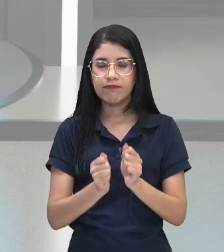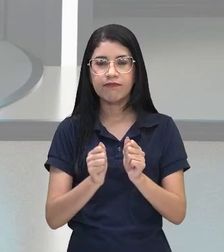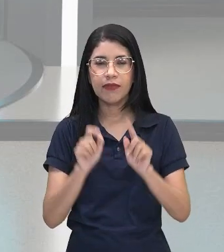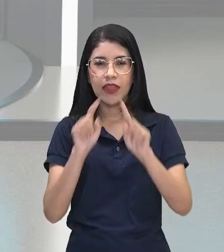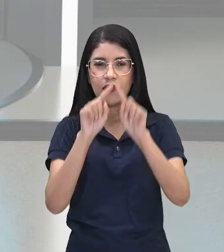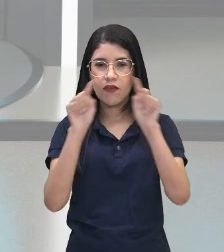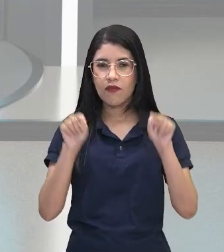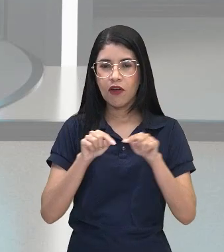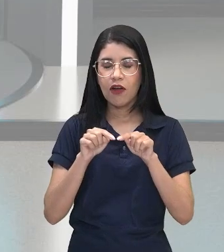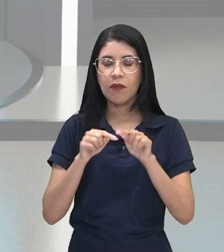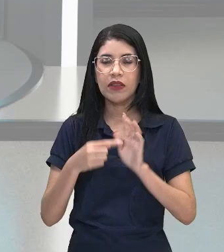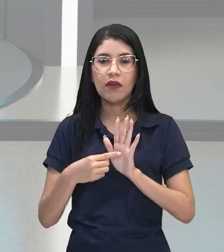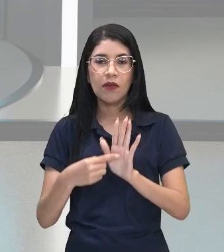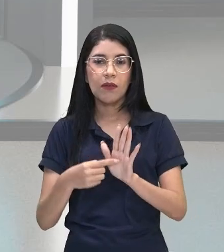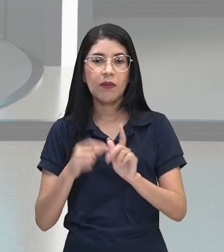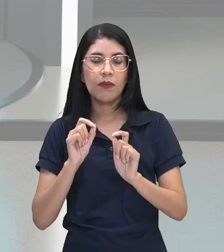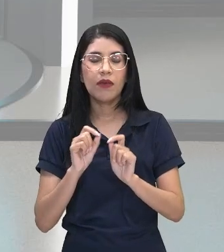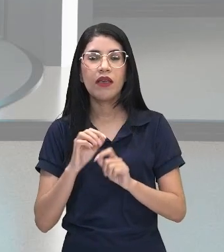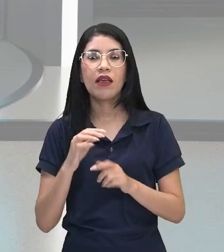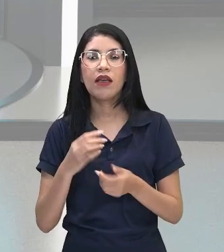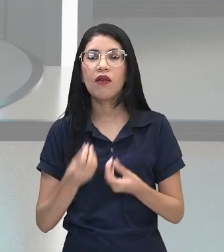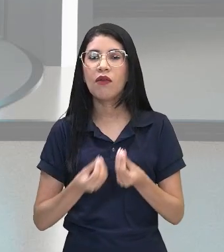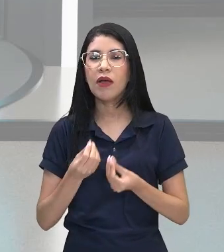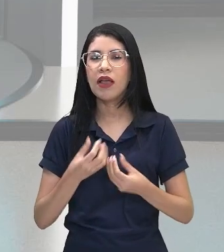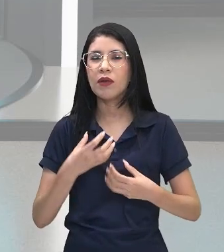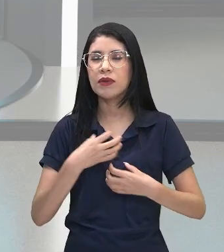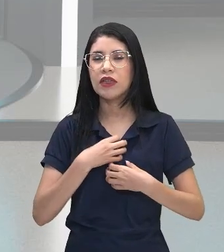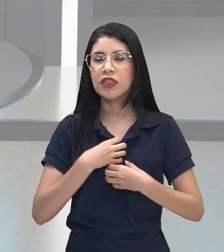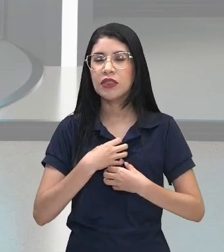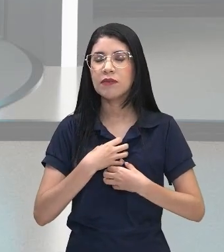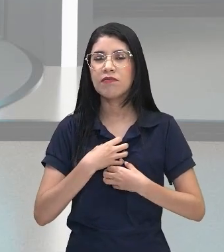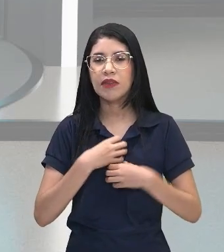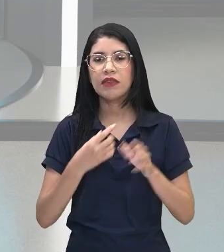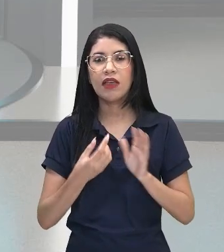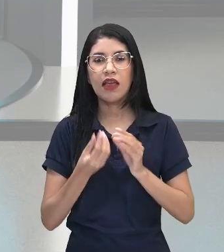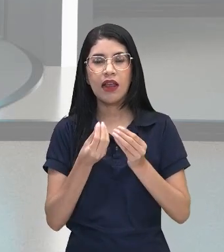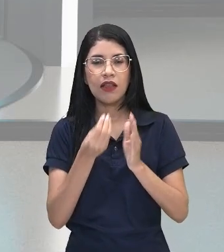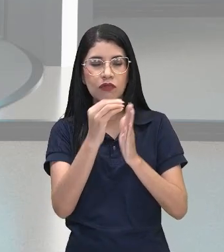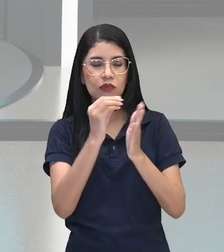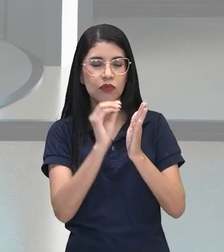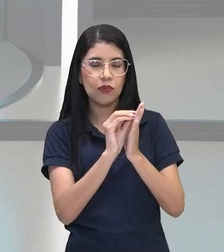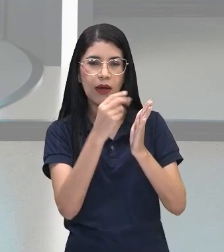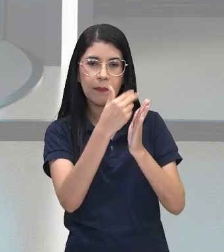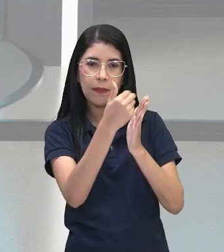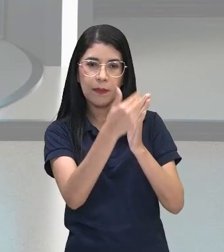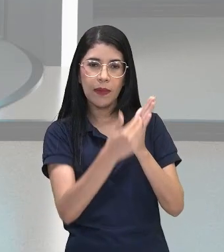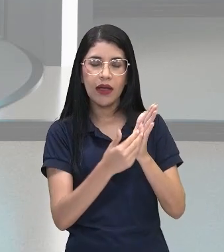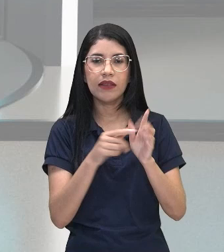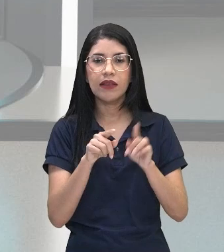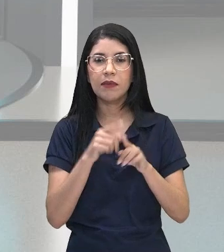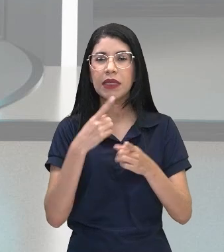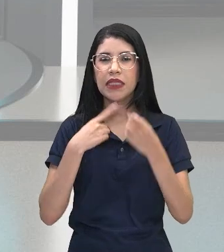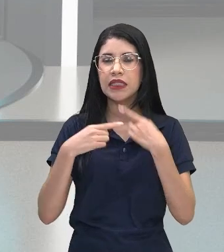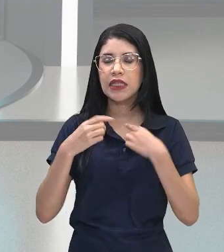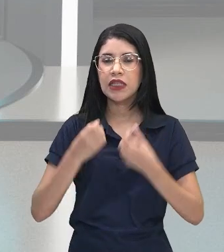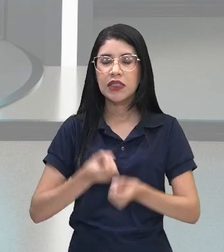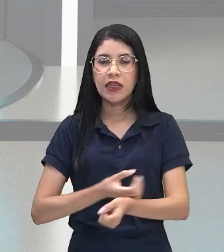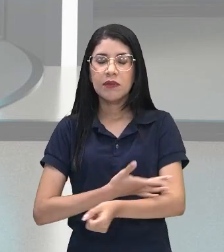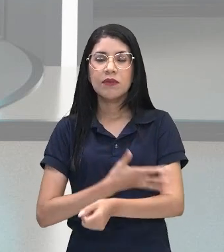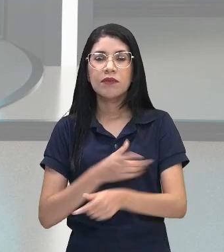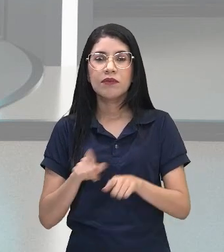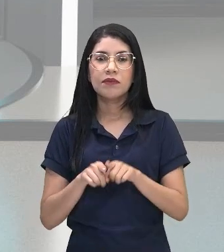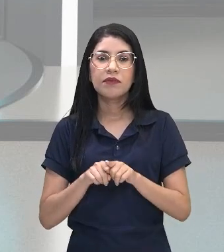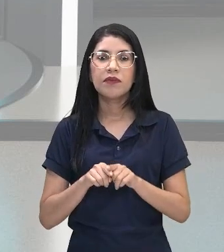significar a expressão da subjetividade do artista, a expressão dos seus sentimentos, desejos e emoções. Wassily Kandinsky foi um